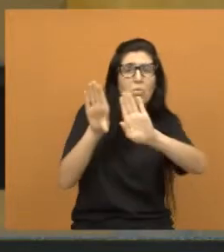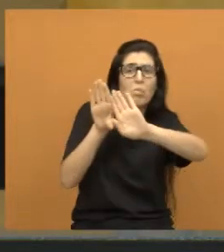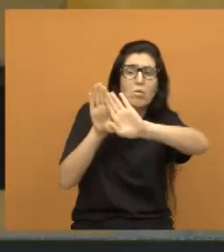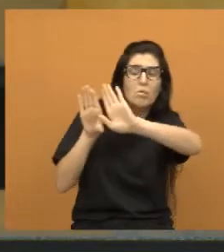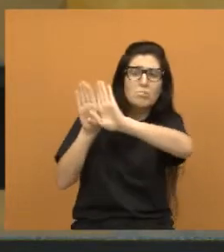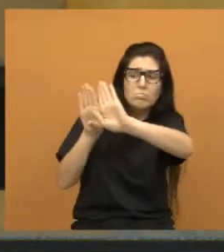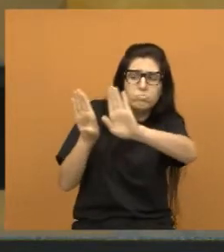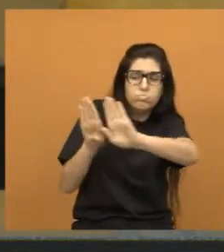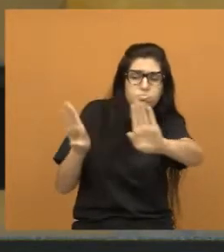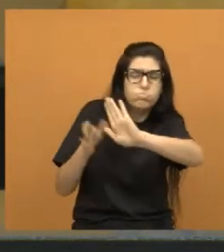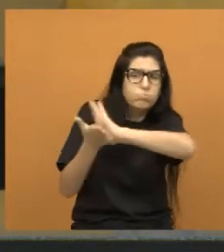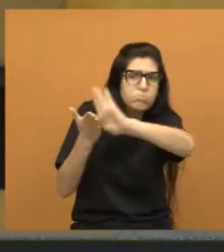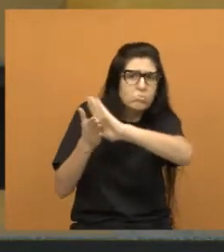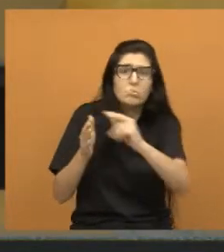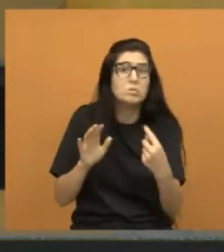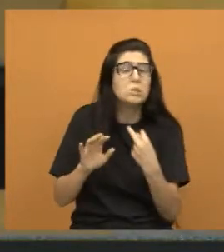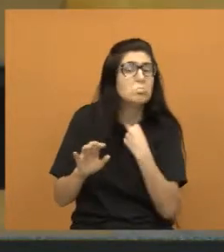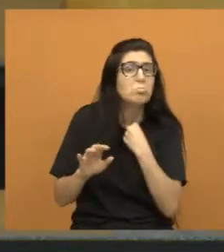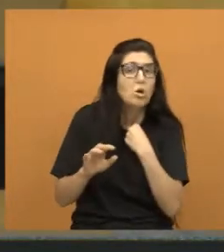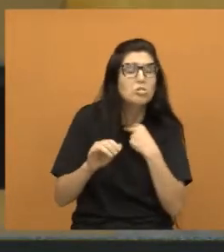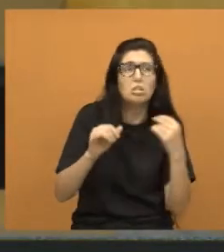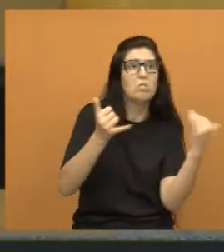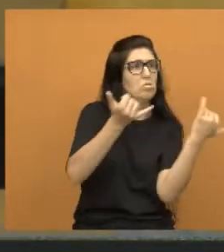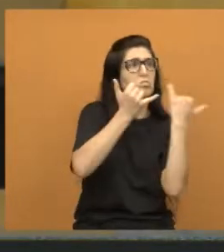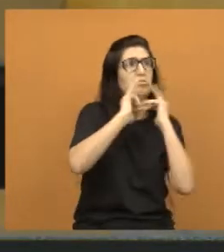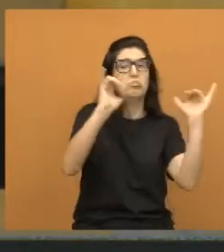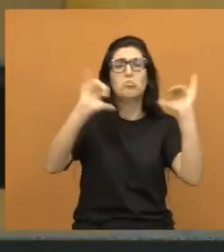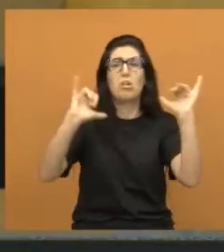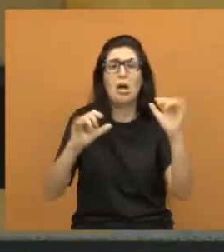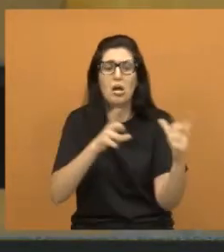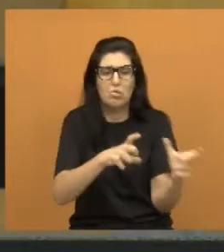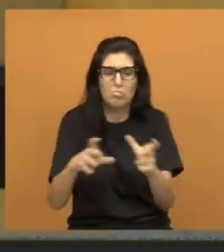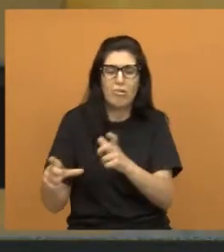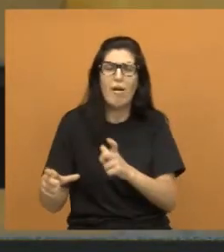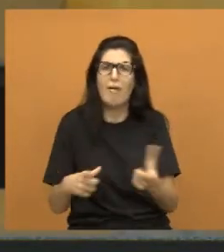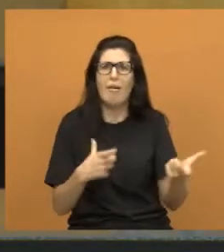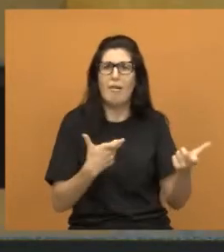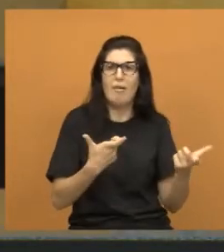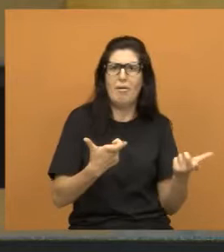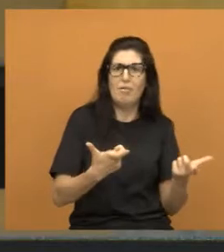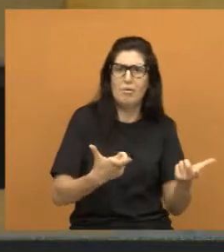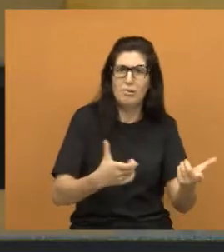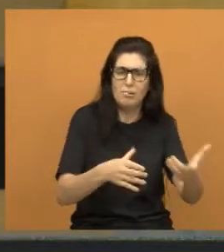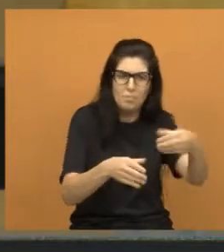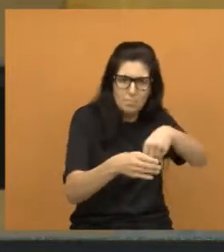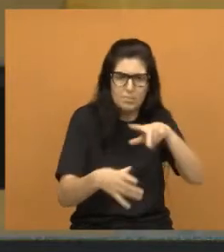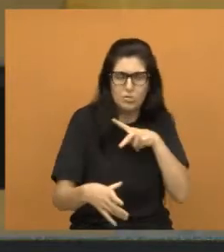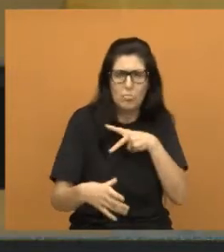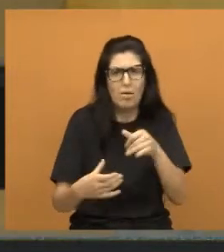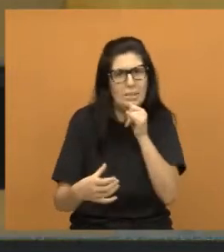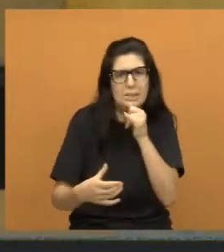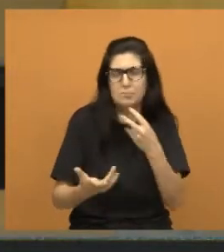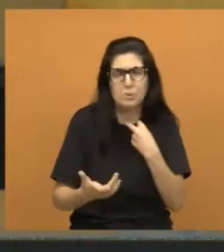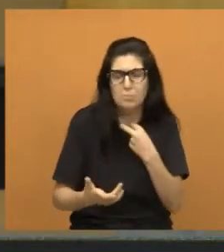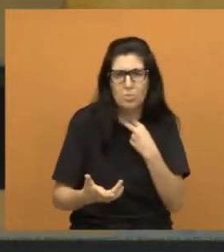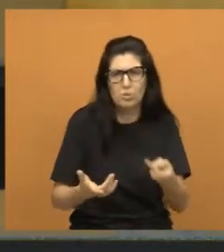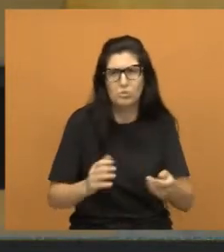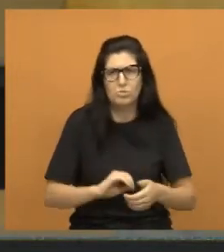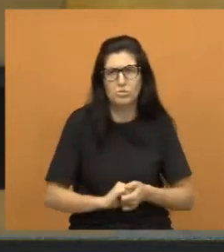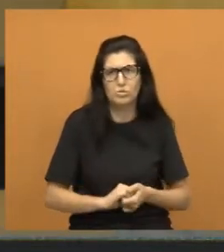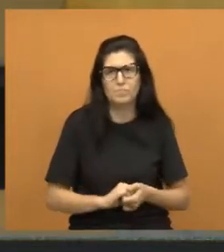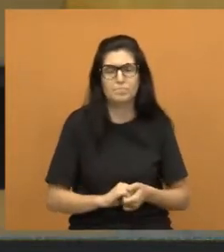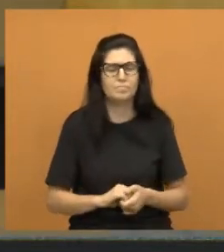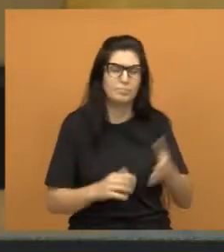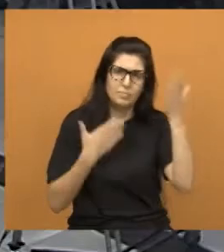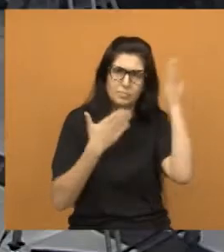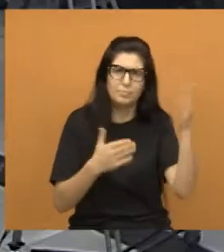ficar atento só nisso, né? Acompanhar as deliberações na época eleitoral. Obrigado pelo